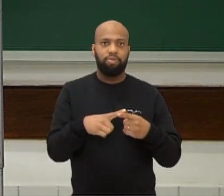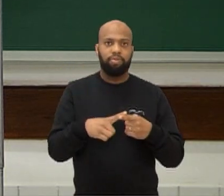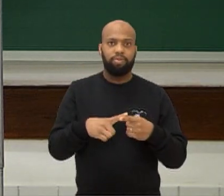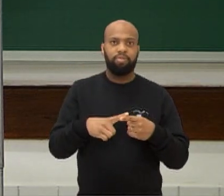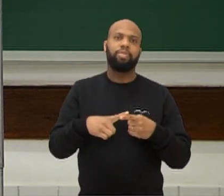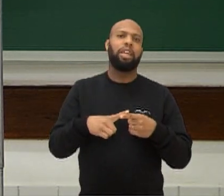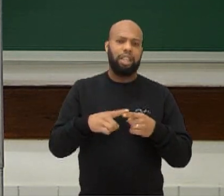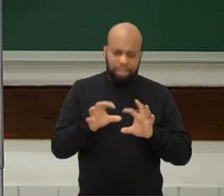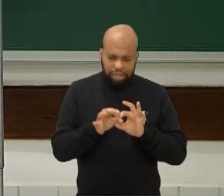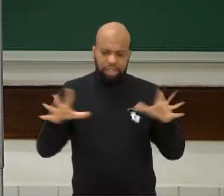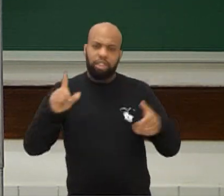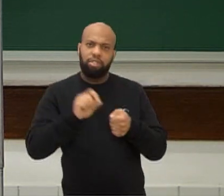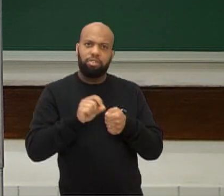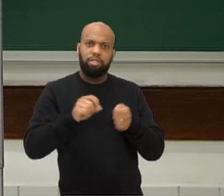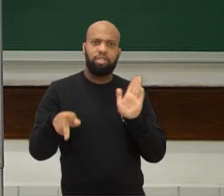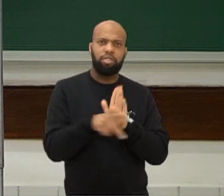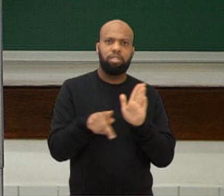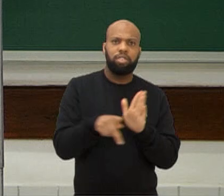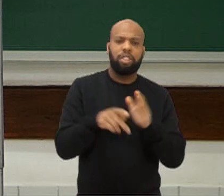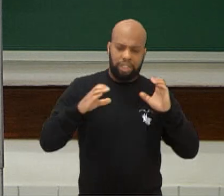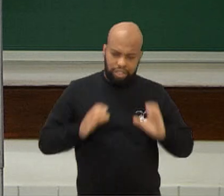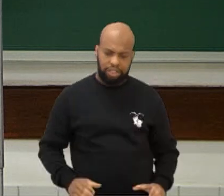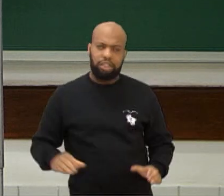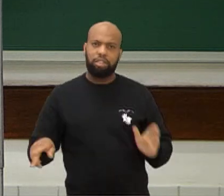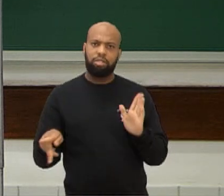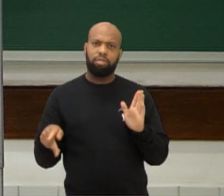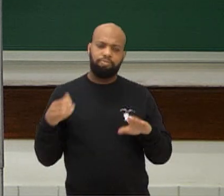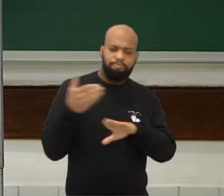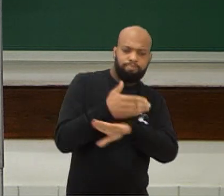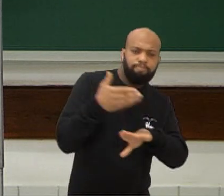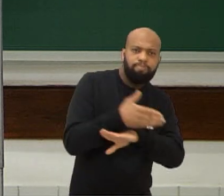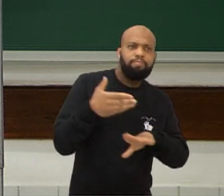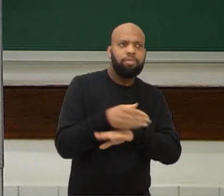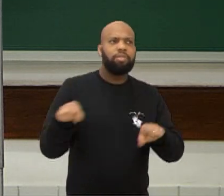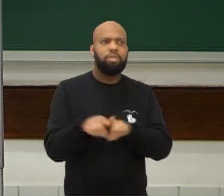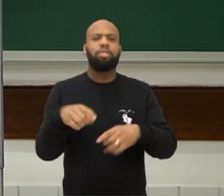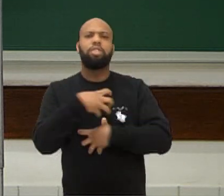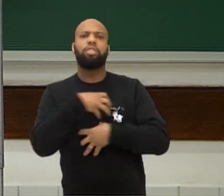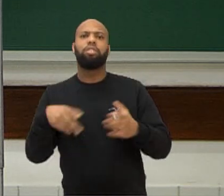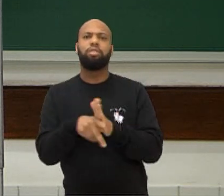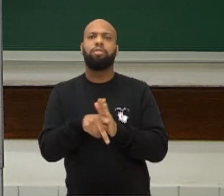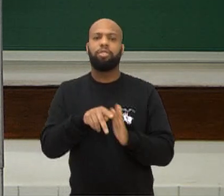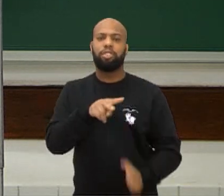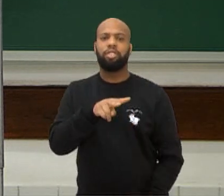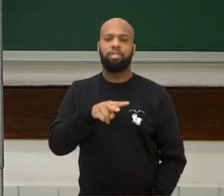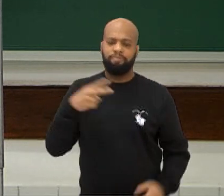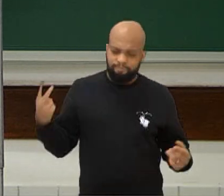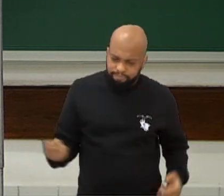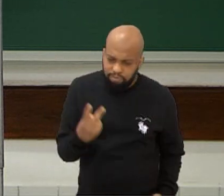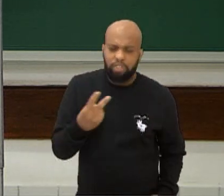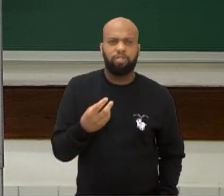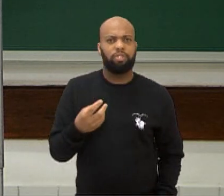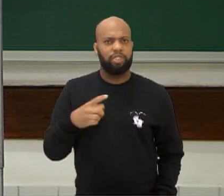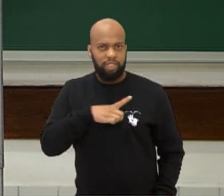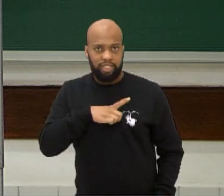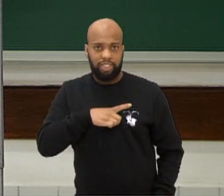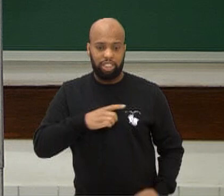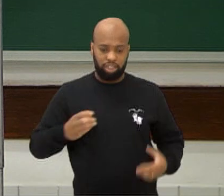que os cidadãos possam participar, né? Vai trazer para a gente esse sentido de uma virtude cívica, a participação